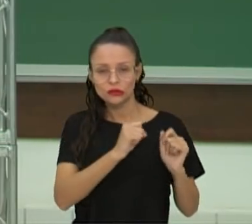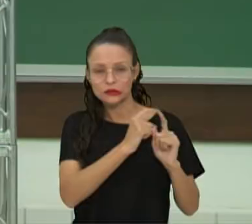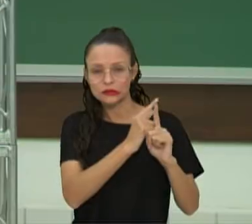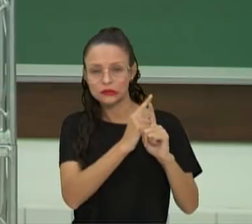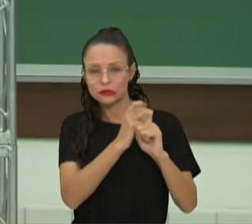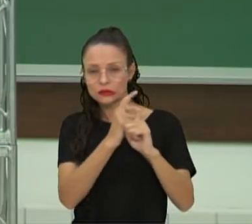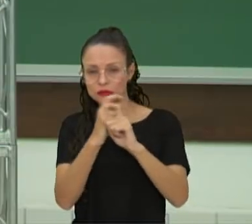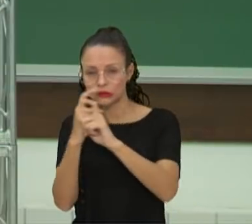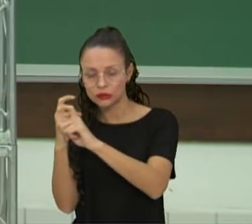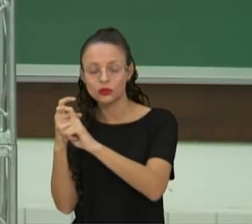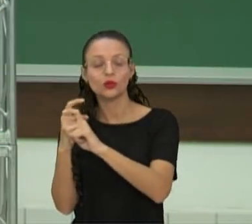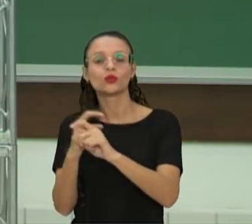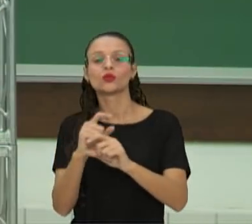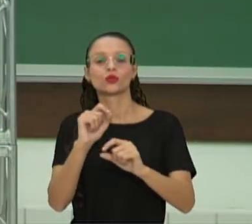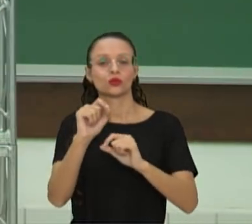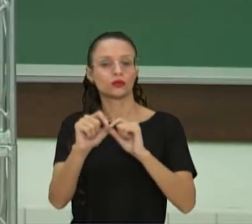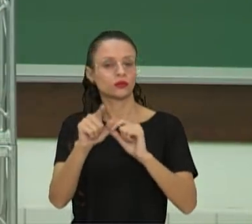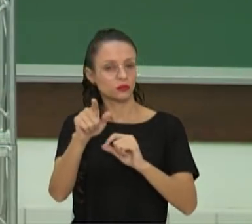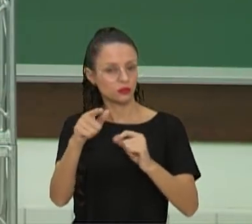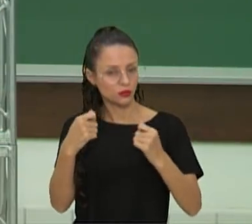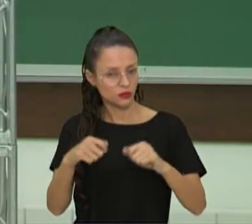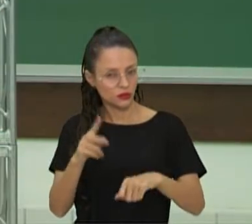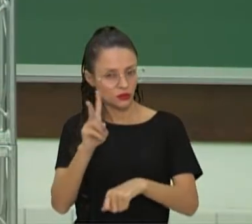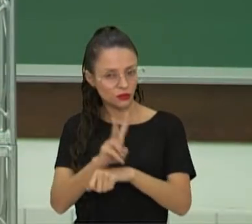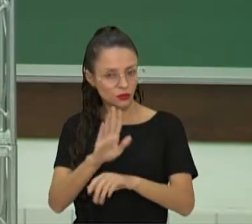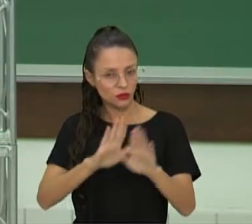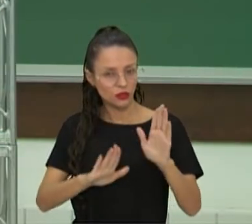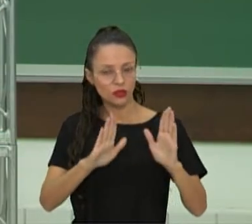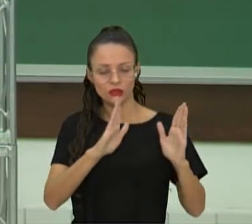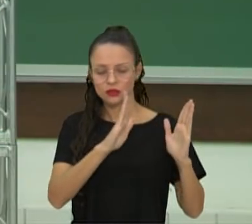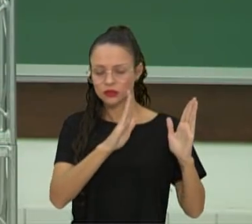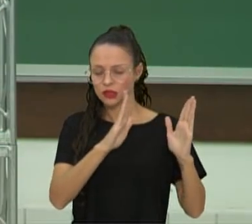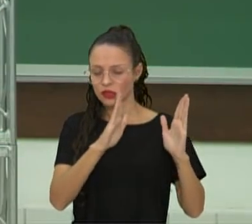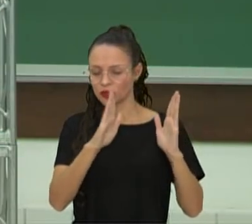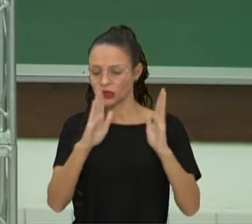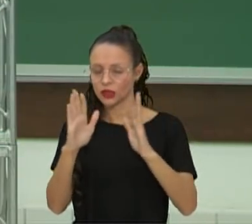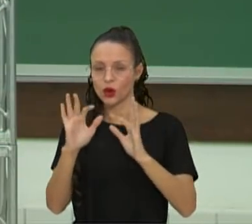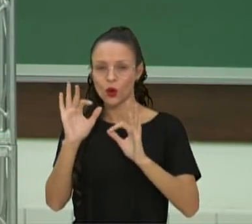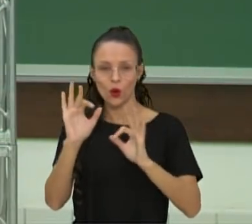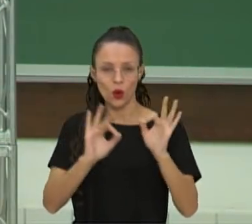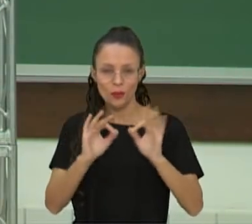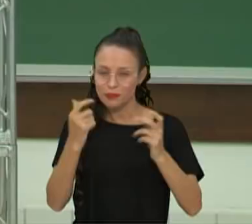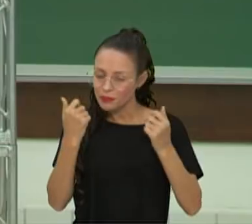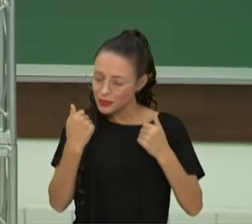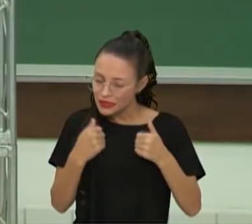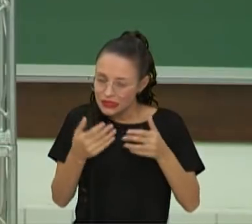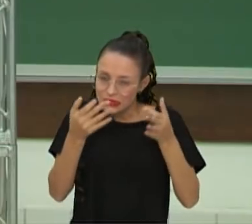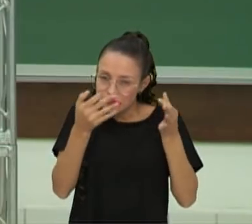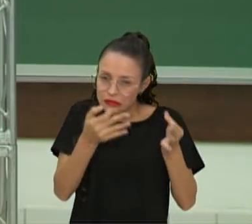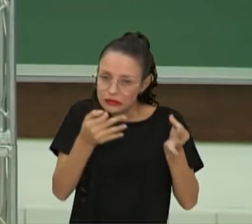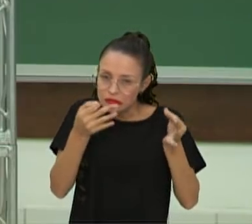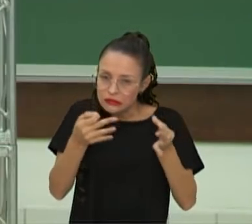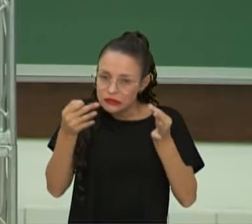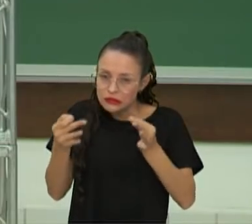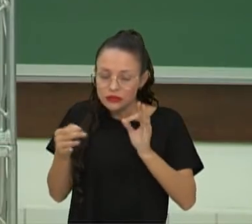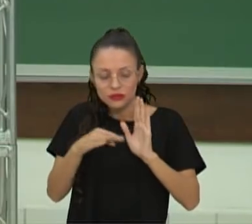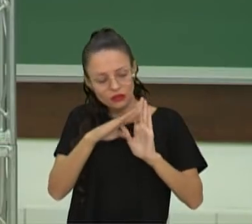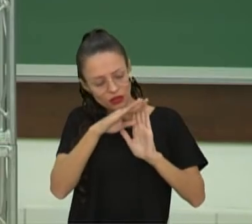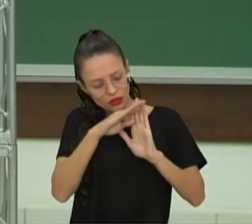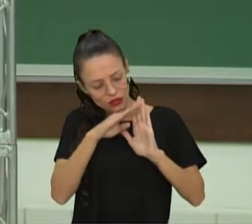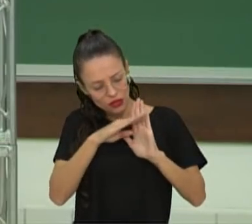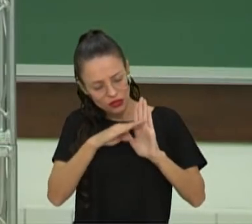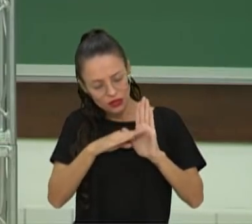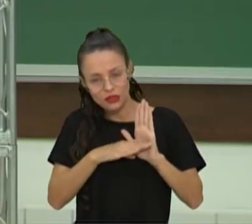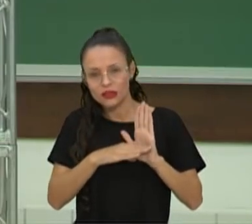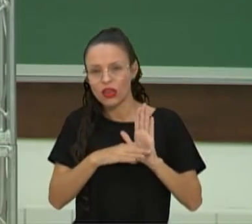professor chama atenção para isso, você precisa tomar cuidado com a organização. Tem que escrever bem organizadinho, passo por passo, não